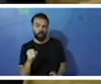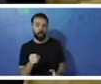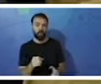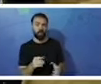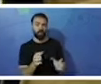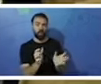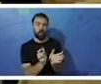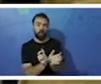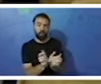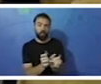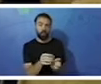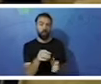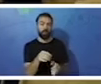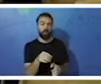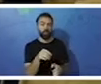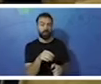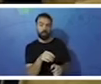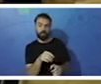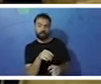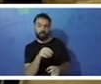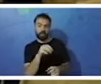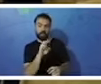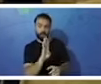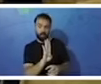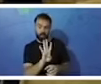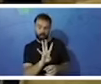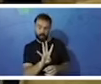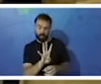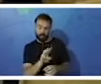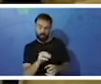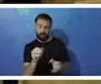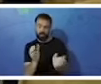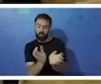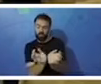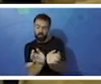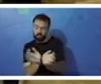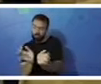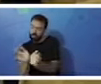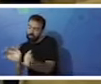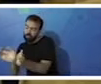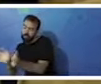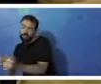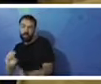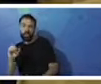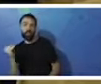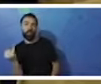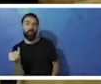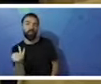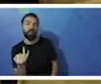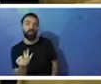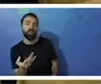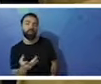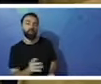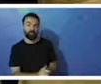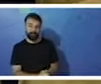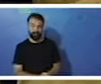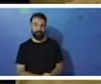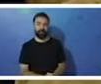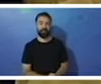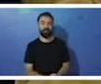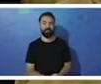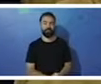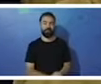ainda não sabemos, mas faça uma estimativa aqui. Isso, pensa e pode escrever aí na sua apostila, aqui